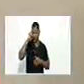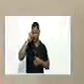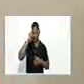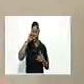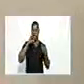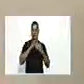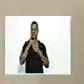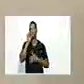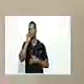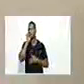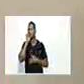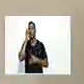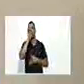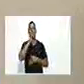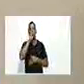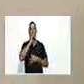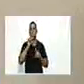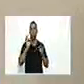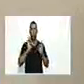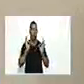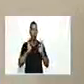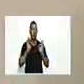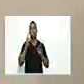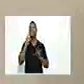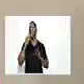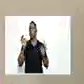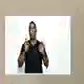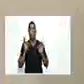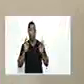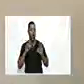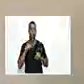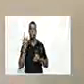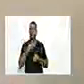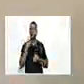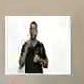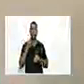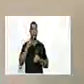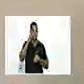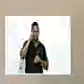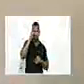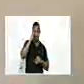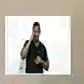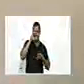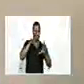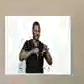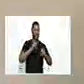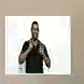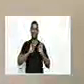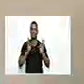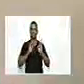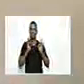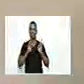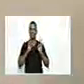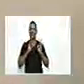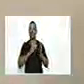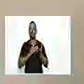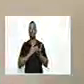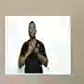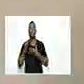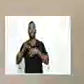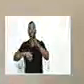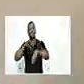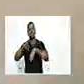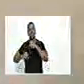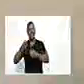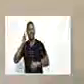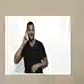sábado domingo não recolhe nem feriado Nós deixamos de recolher o Lio na segunda-feira começamos a recolher o lixo